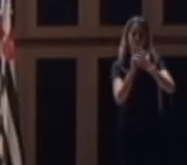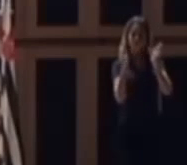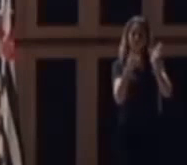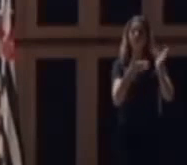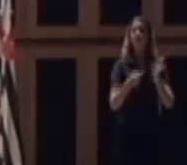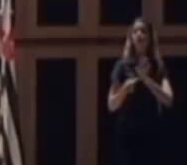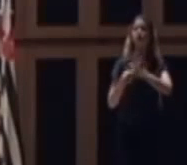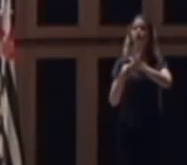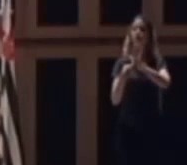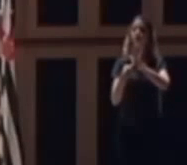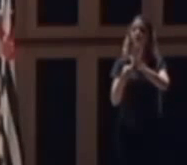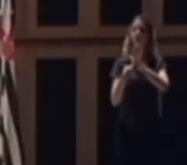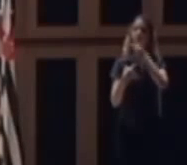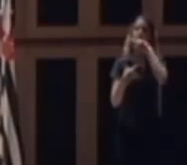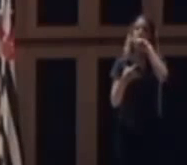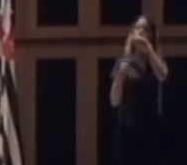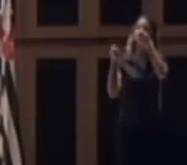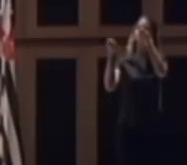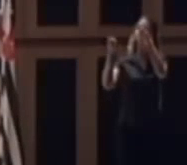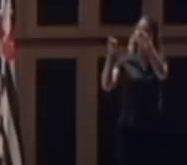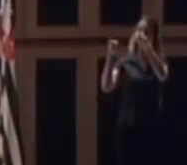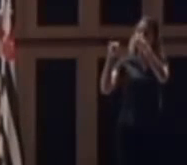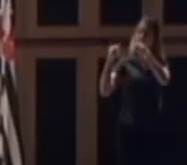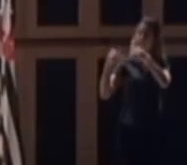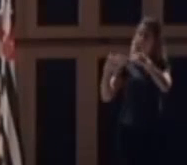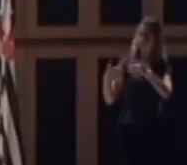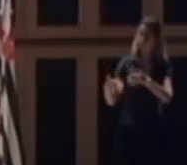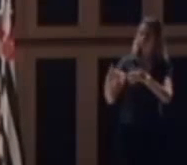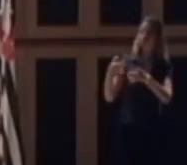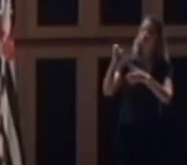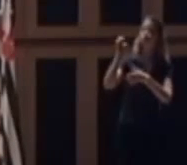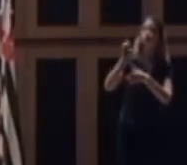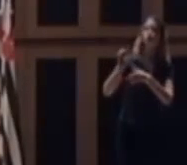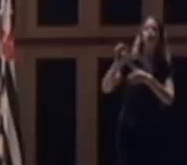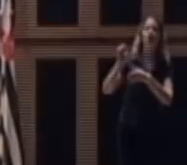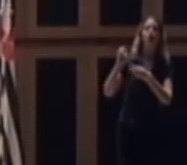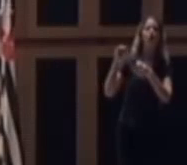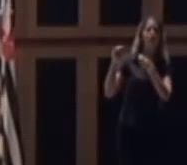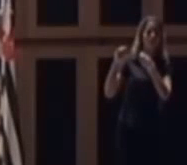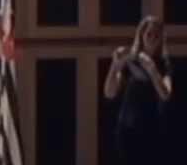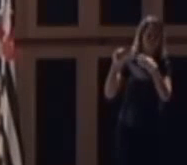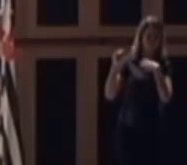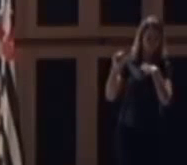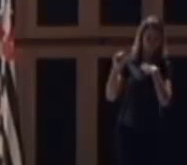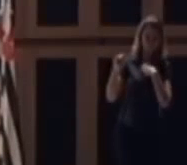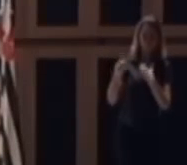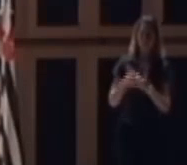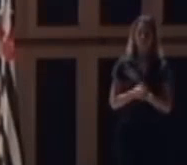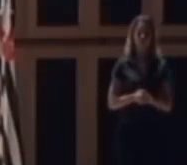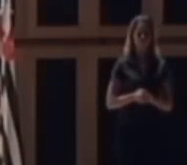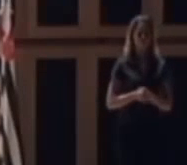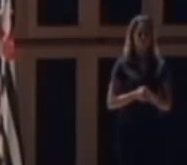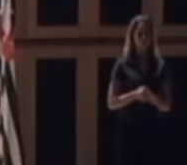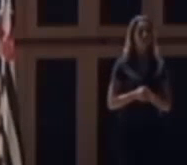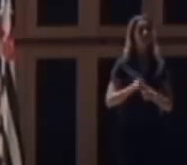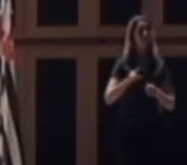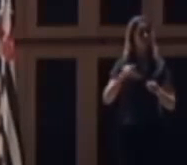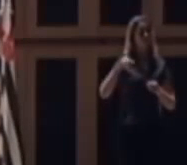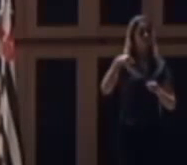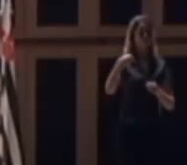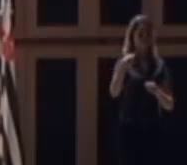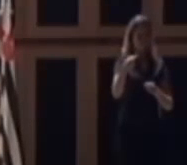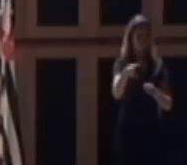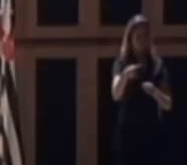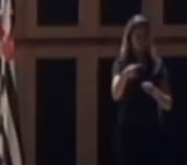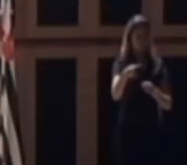apresentação bastante sintética da realidade da, do seu estado de origem. E, na sequência, o debate